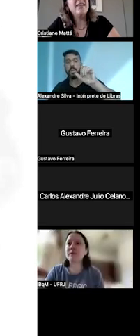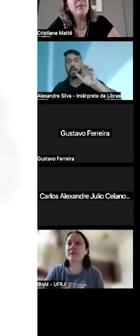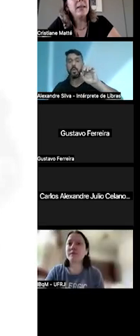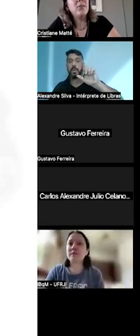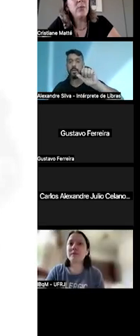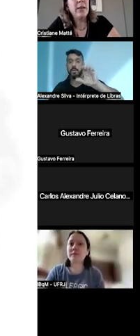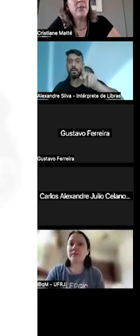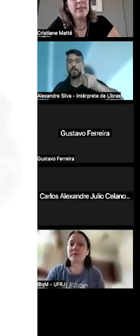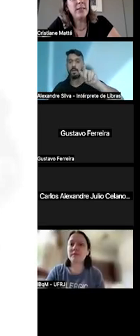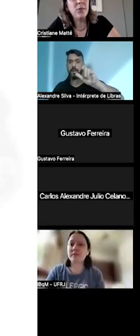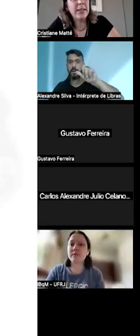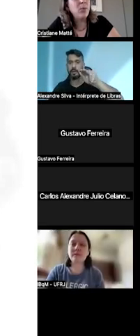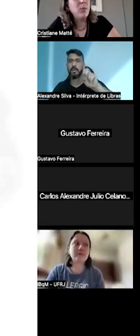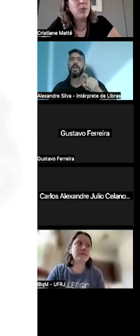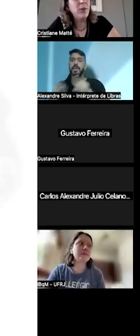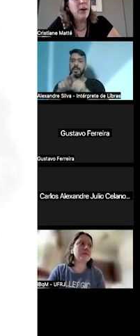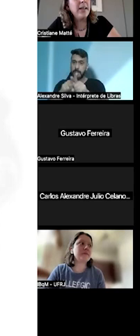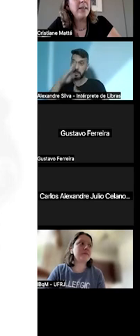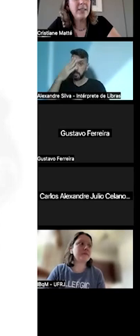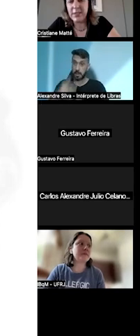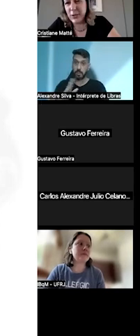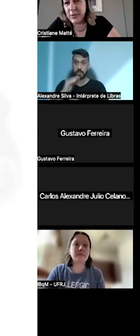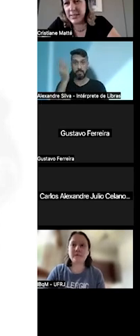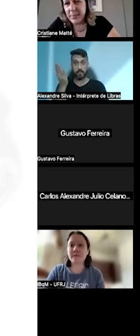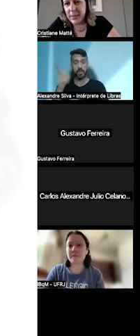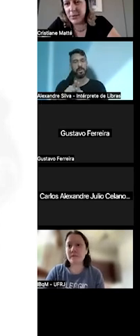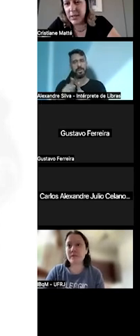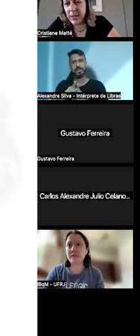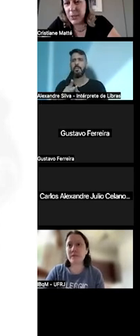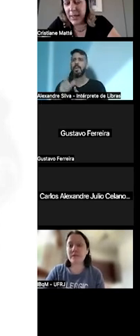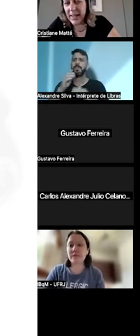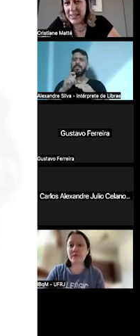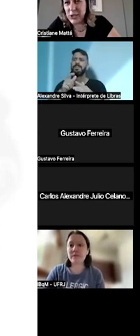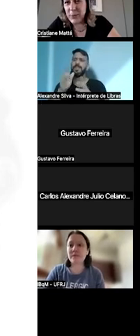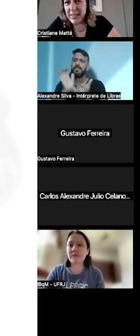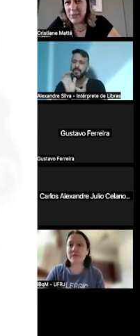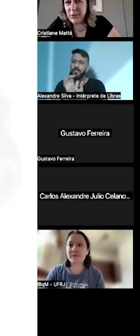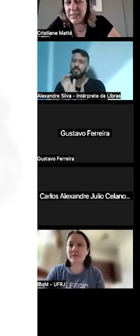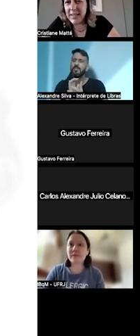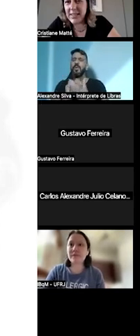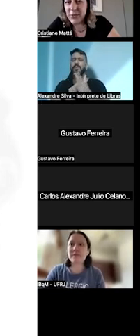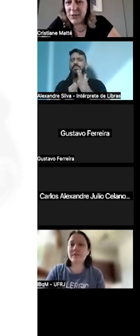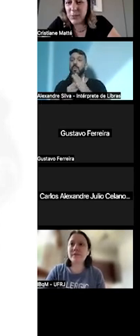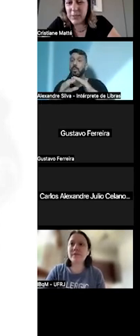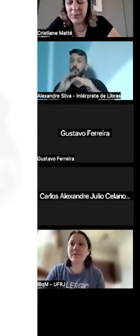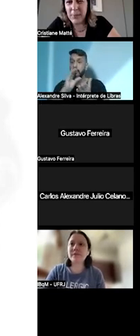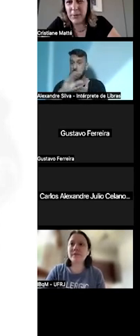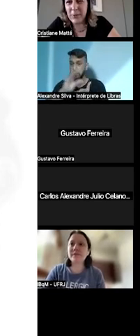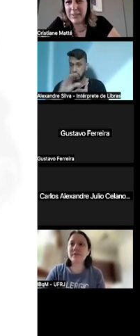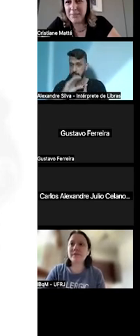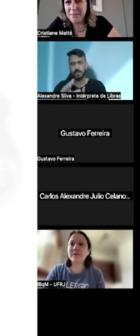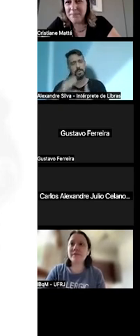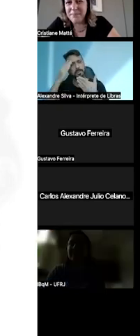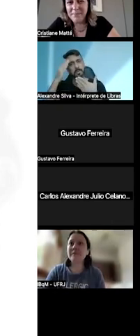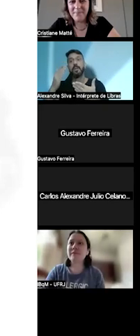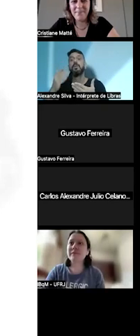e também aos colaboradores, tanto do Brasil quanto de fora, e às agências de financiamento. Muito obrigada, gente, pela atenção de vocês e fico à disposição para